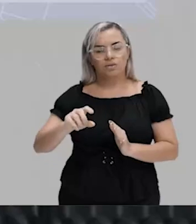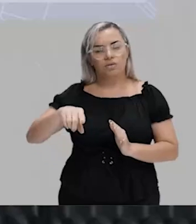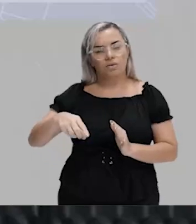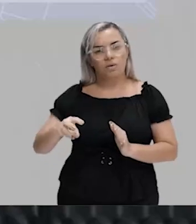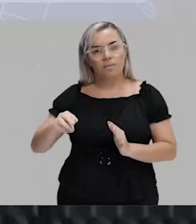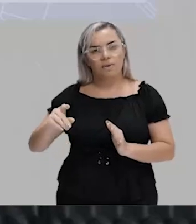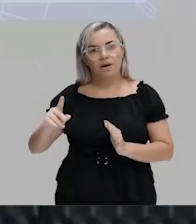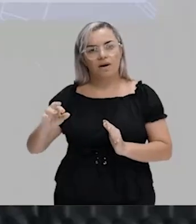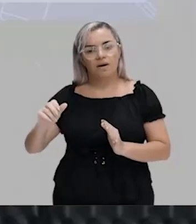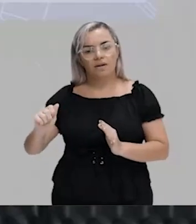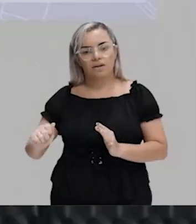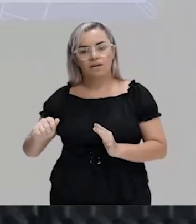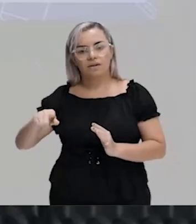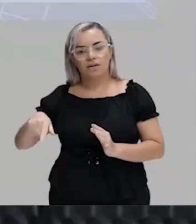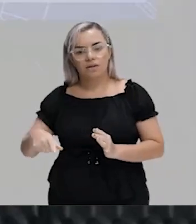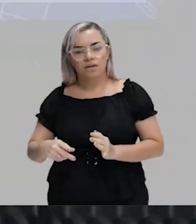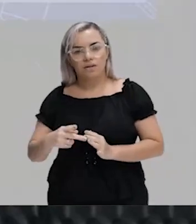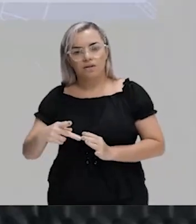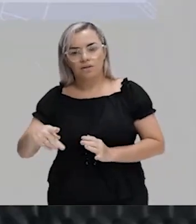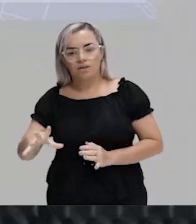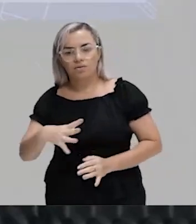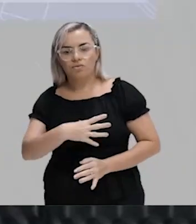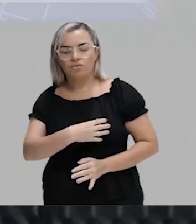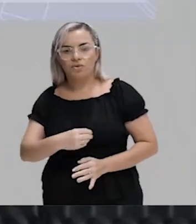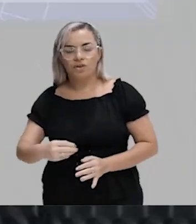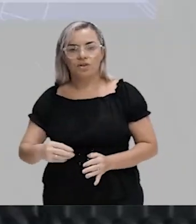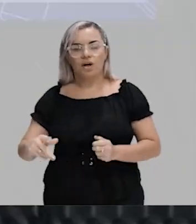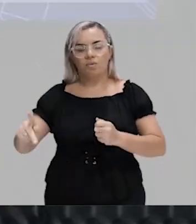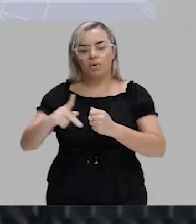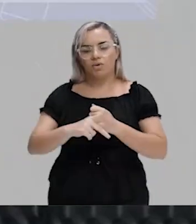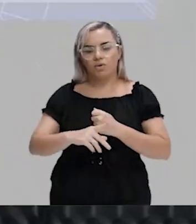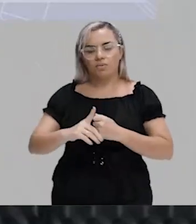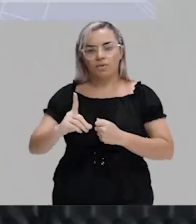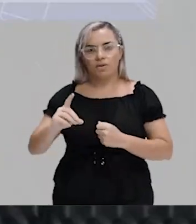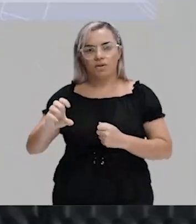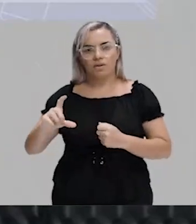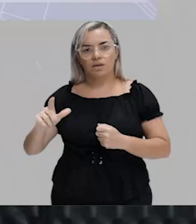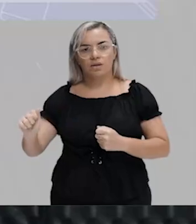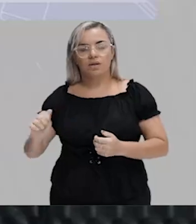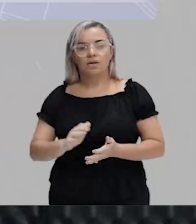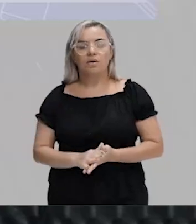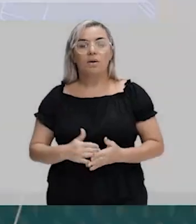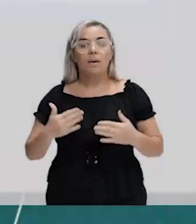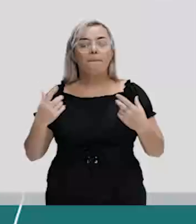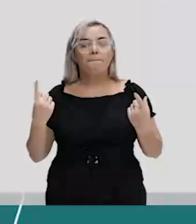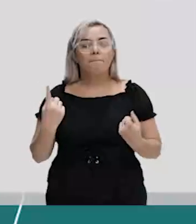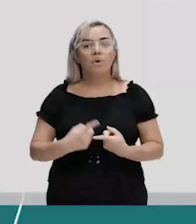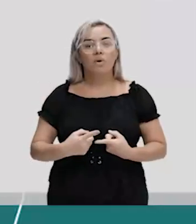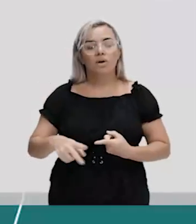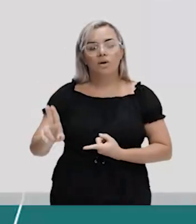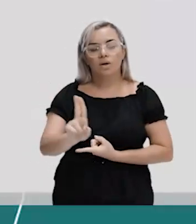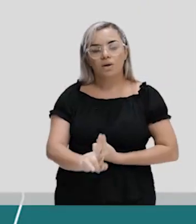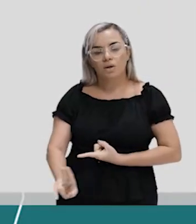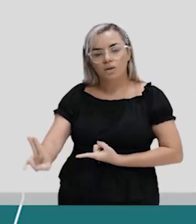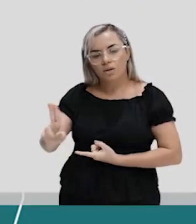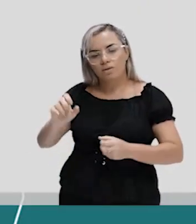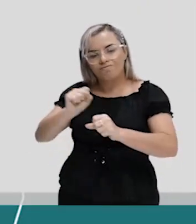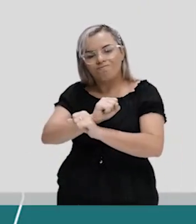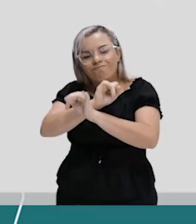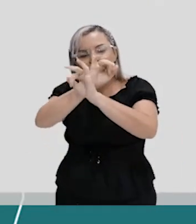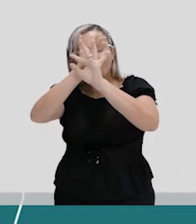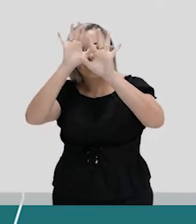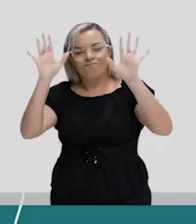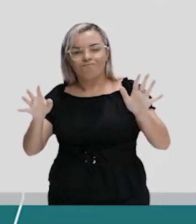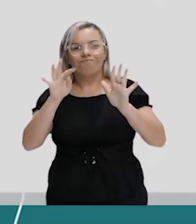dela. Para que serve esse pronome, né? Vamos ver? Então, serve para dar mais clareza